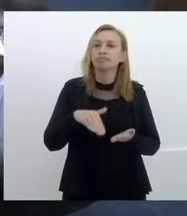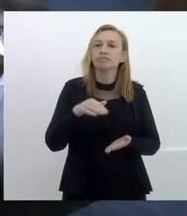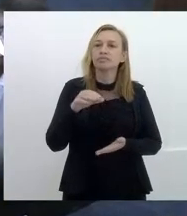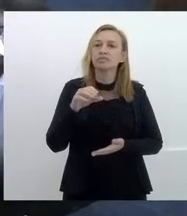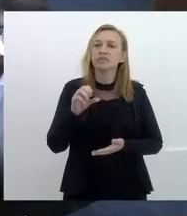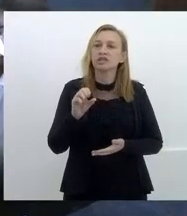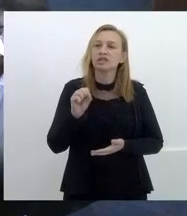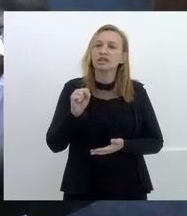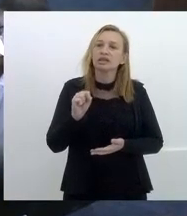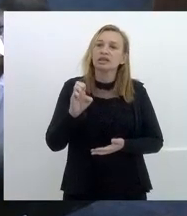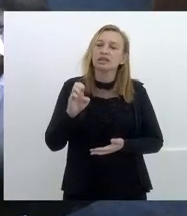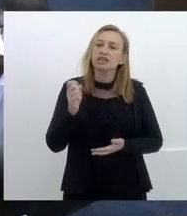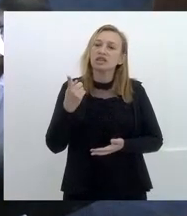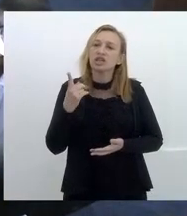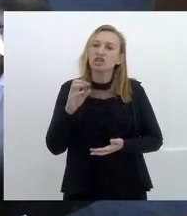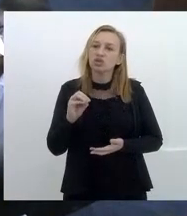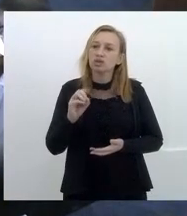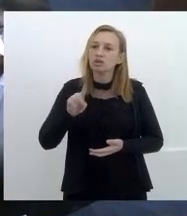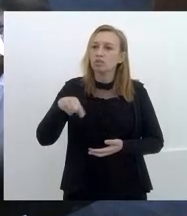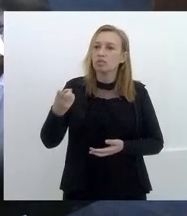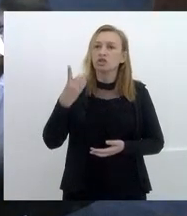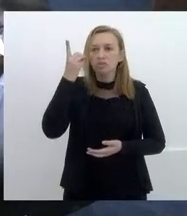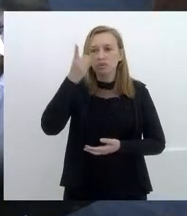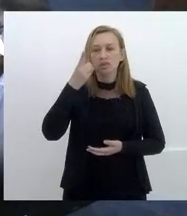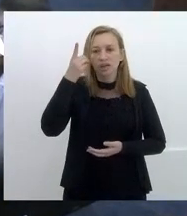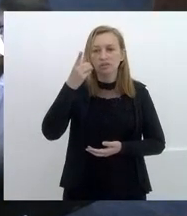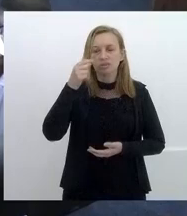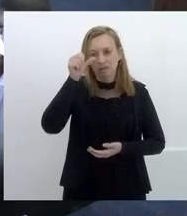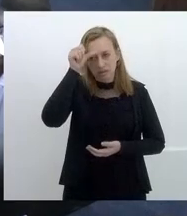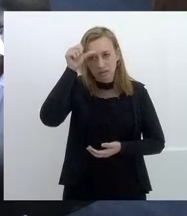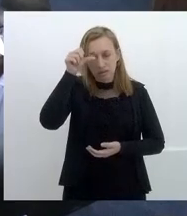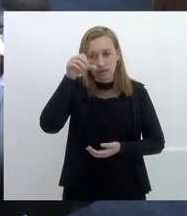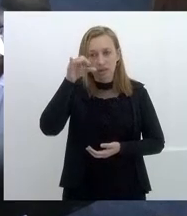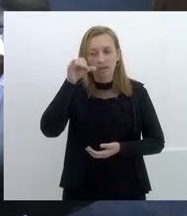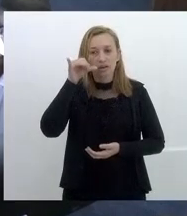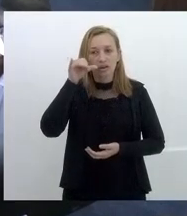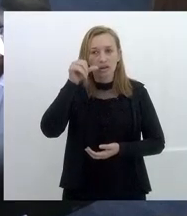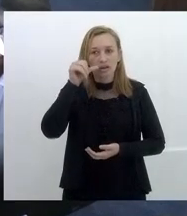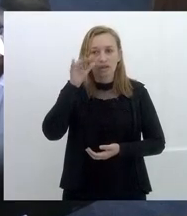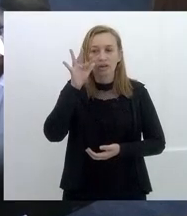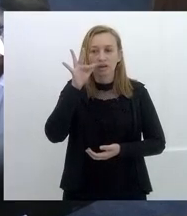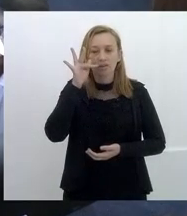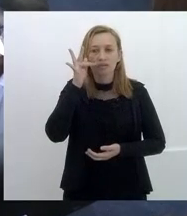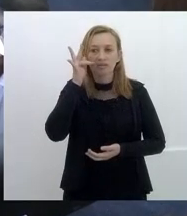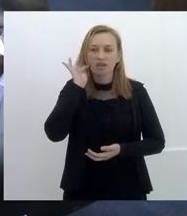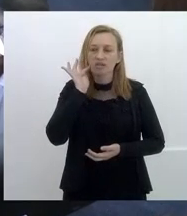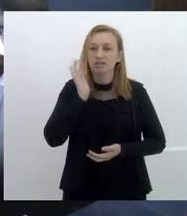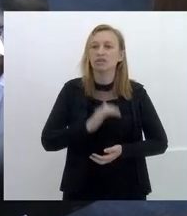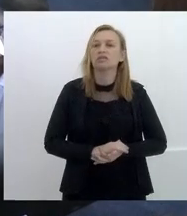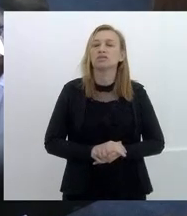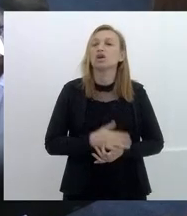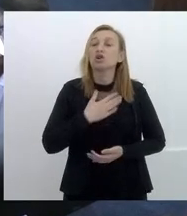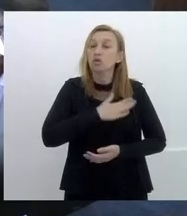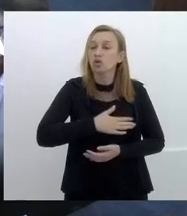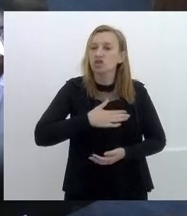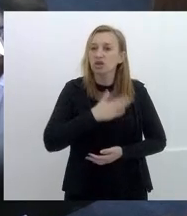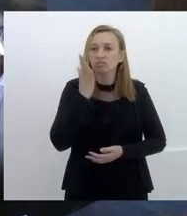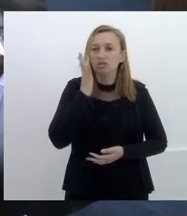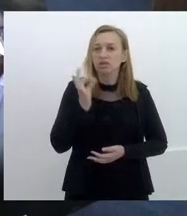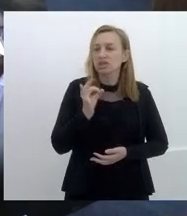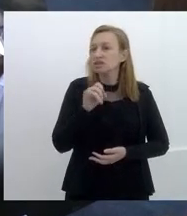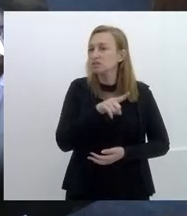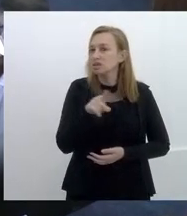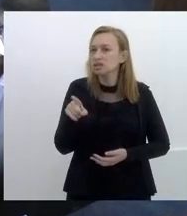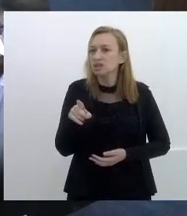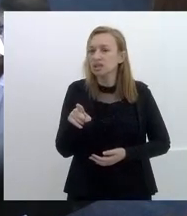Juliano e a parte Deputado Serafim Tá bom eu gostaria de não sei se você